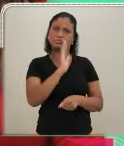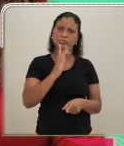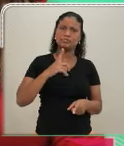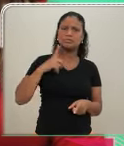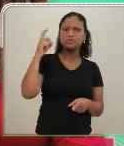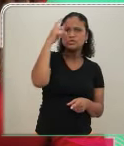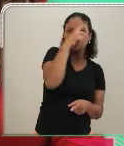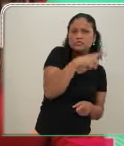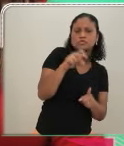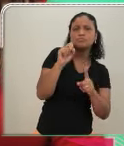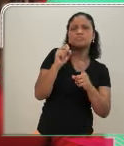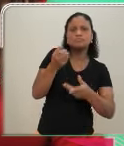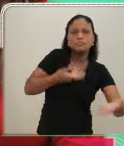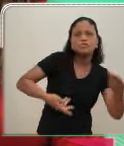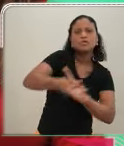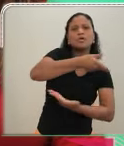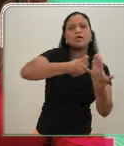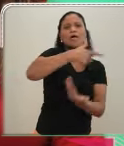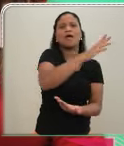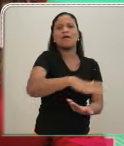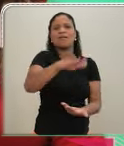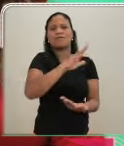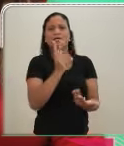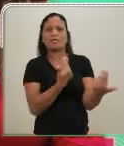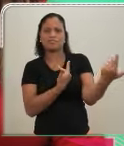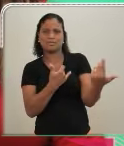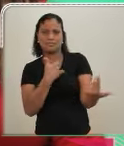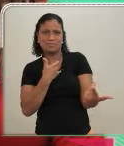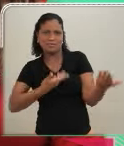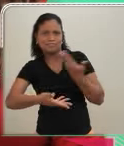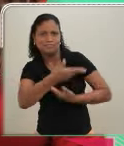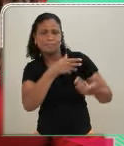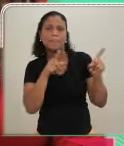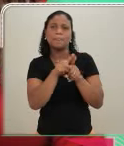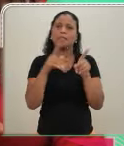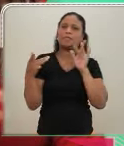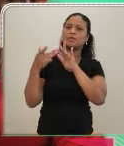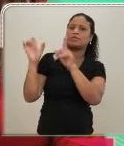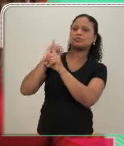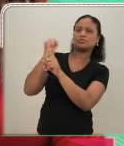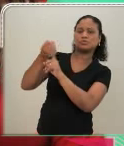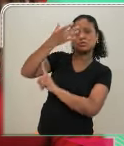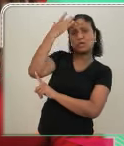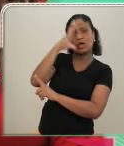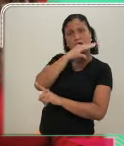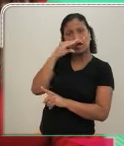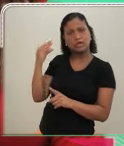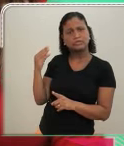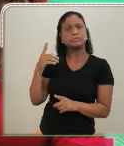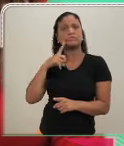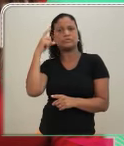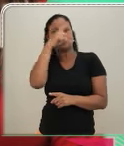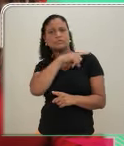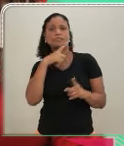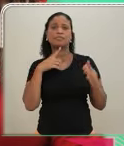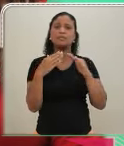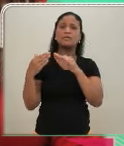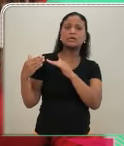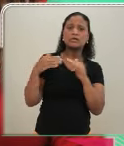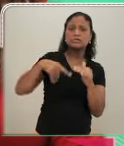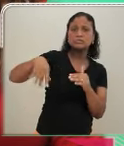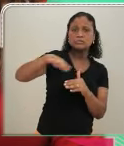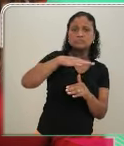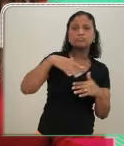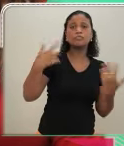mesma idade ou quando adulto, para manter uma vida social mais fluida com amigos, com vizinhança. E existe